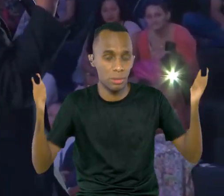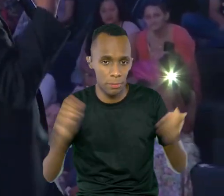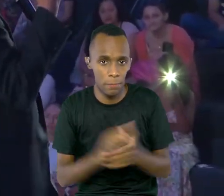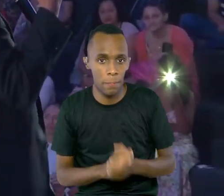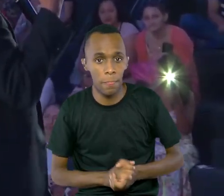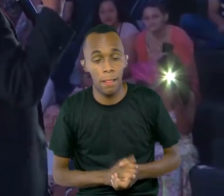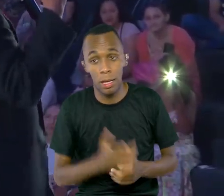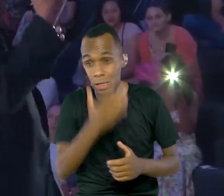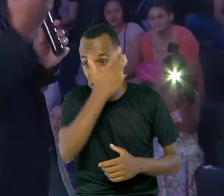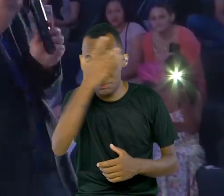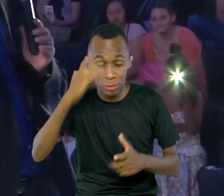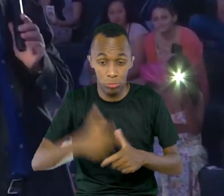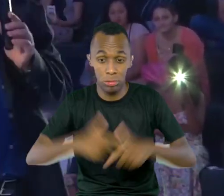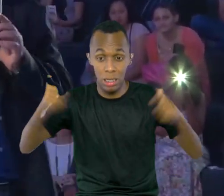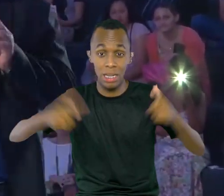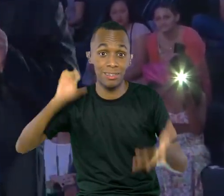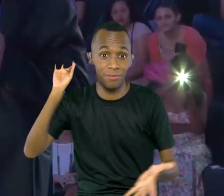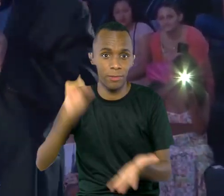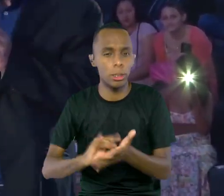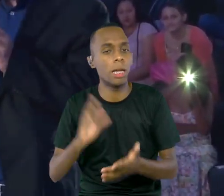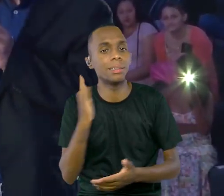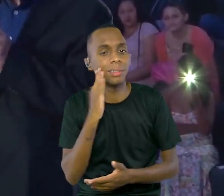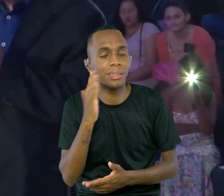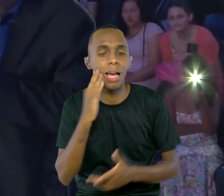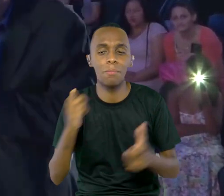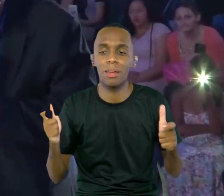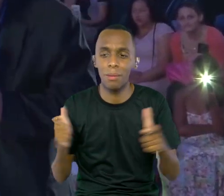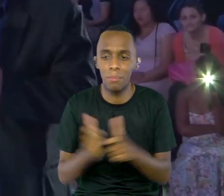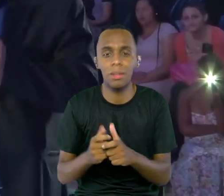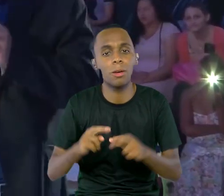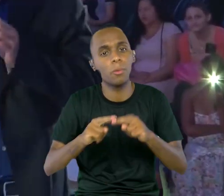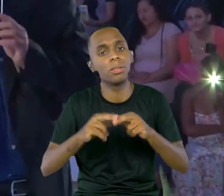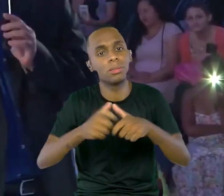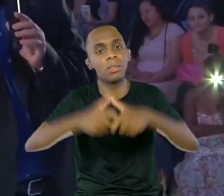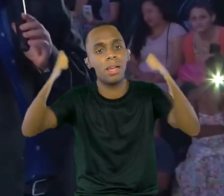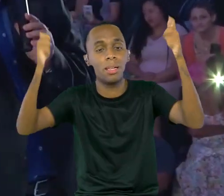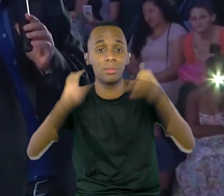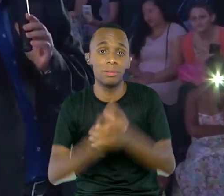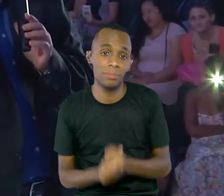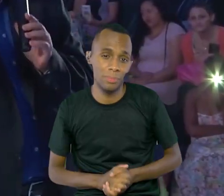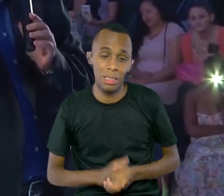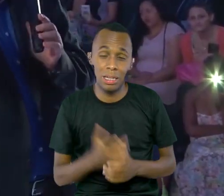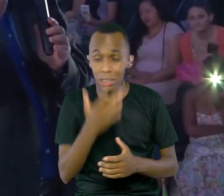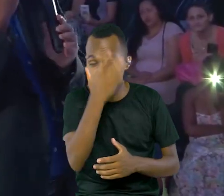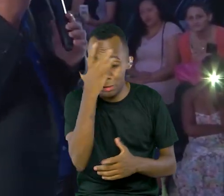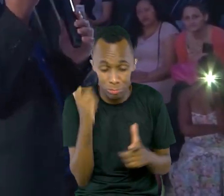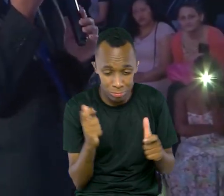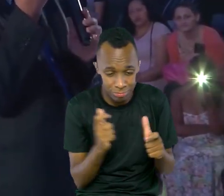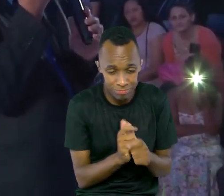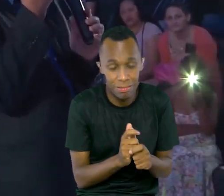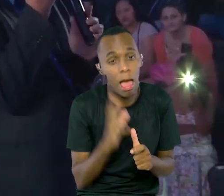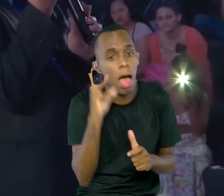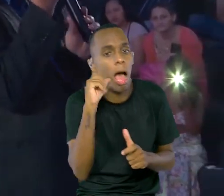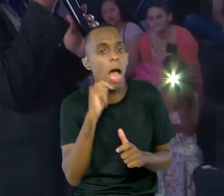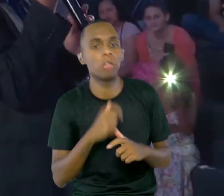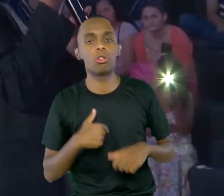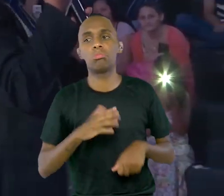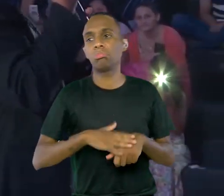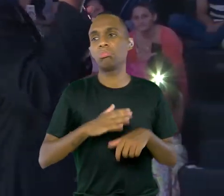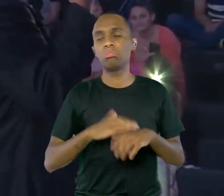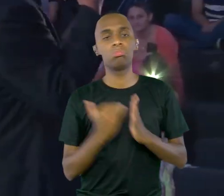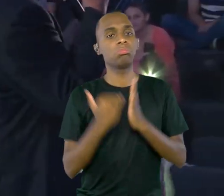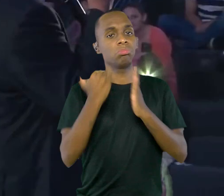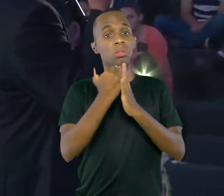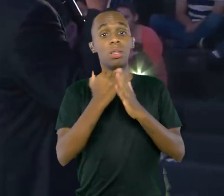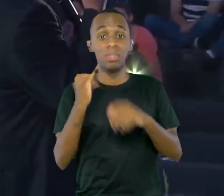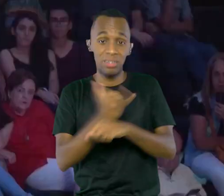crescer. Gente grande de verdade sabe que é pequeno e por isso cresce. Gente muito pequena acha que